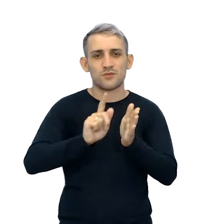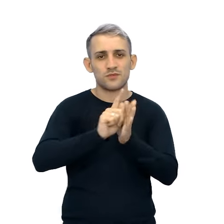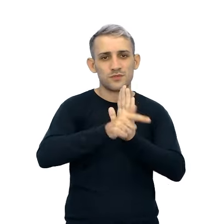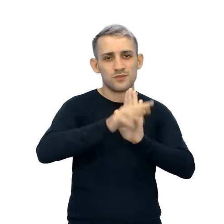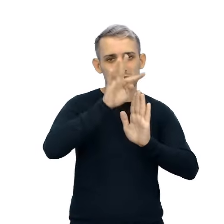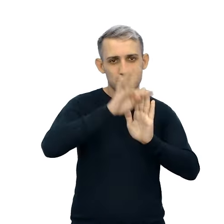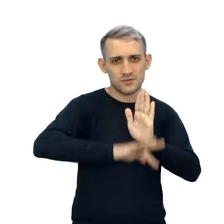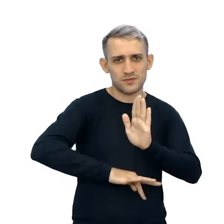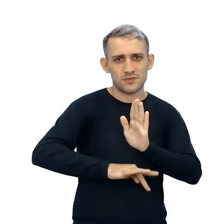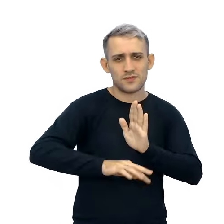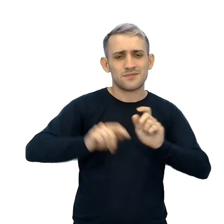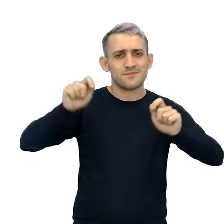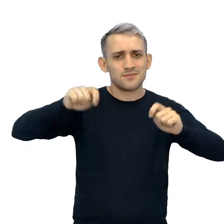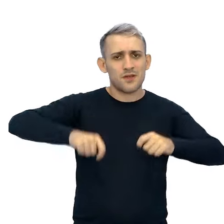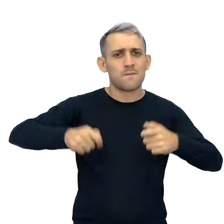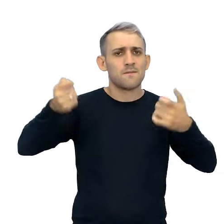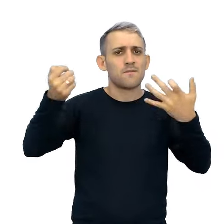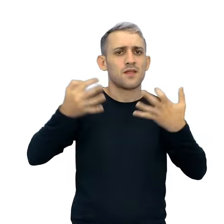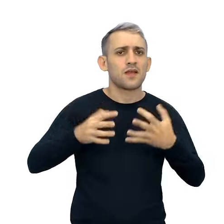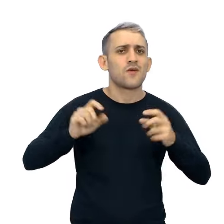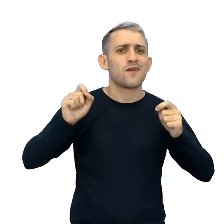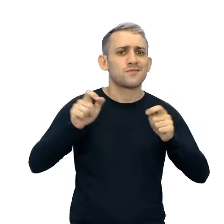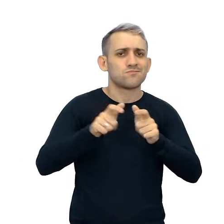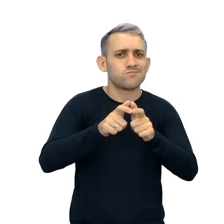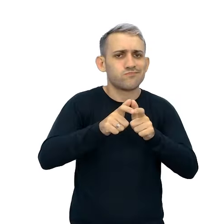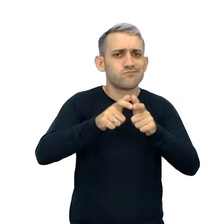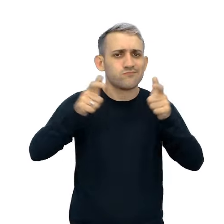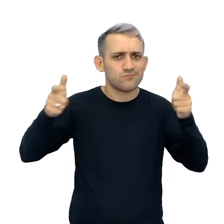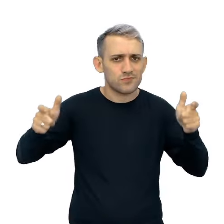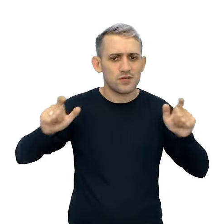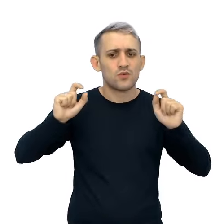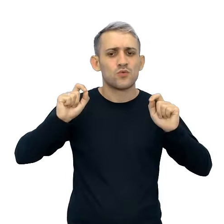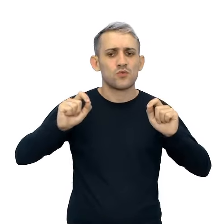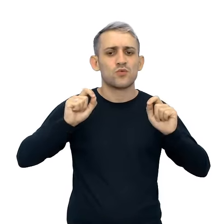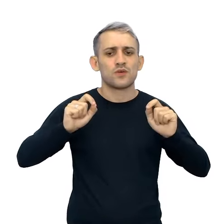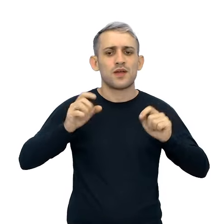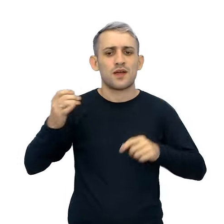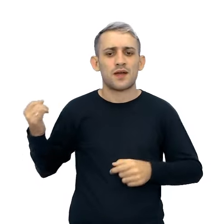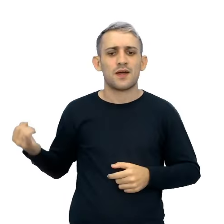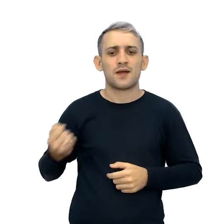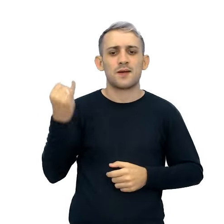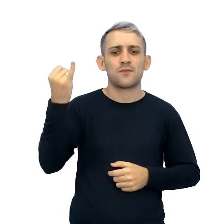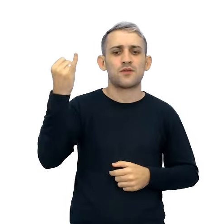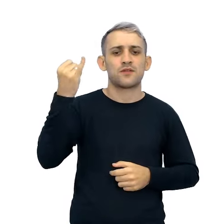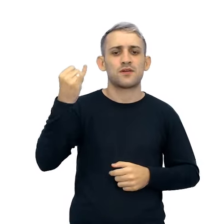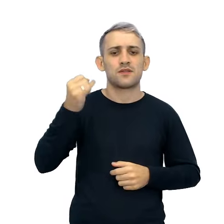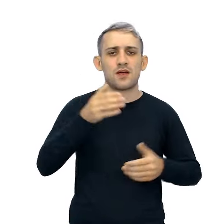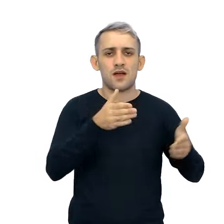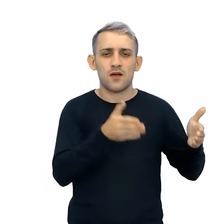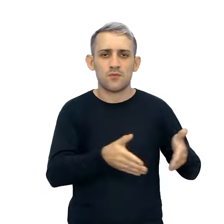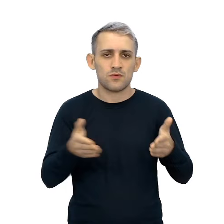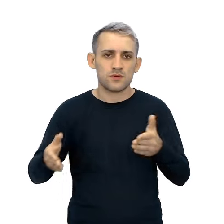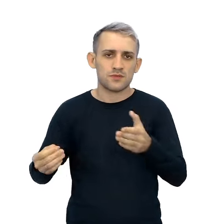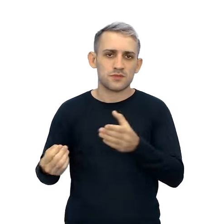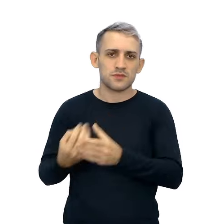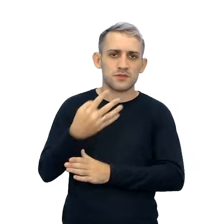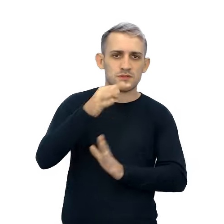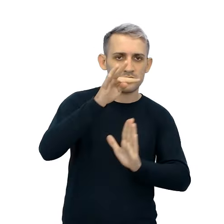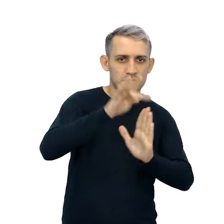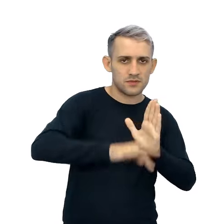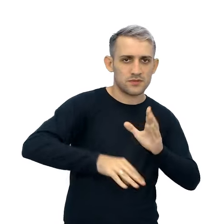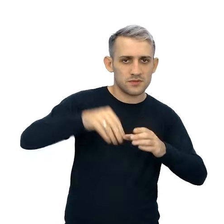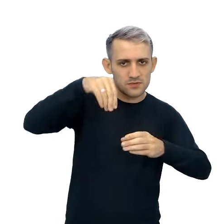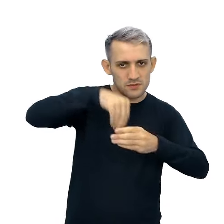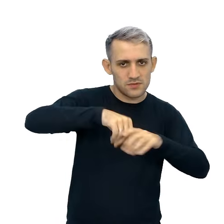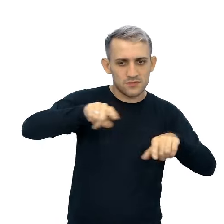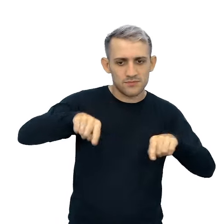de modo a explicitar, ampliar a relevância dada ao processo de produção textual na sala